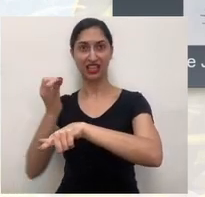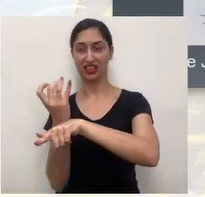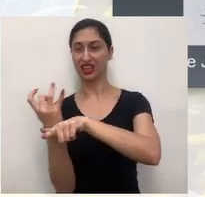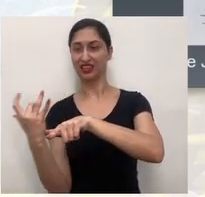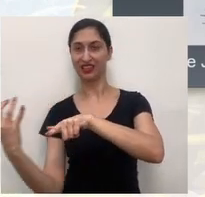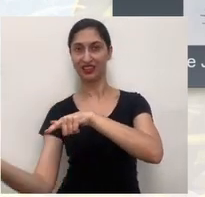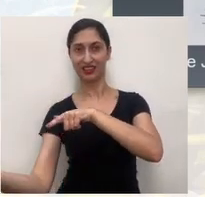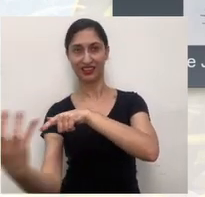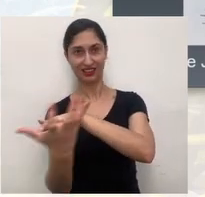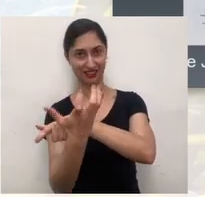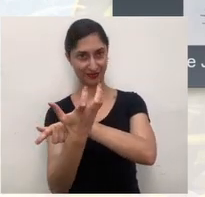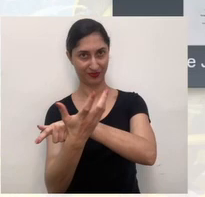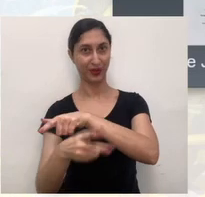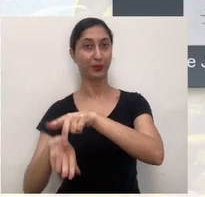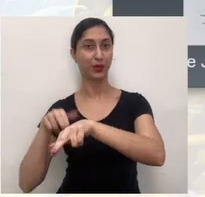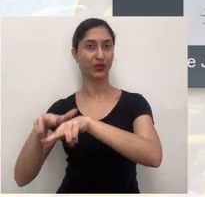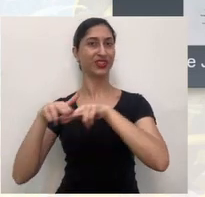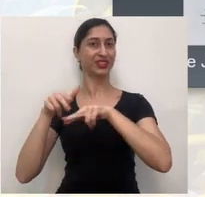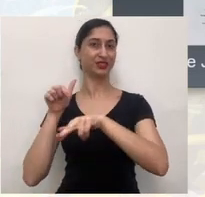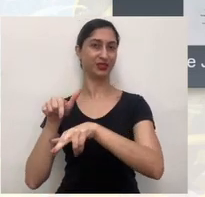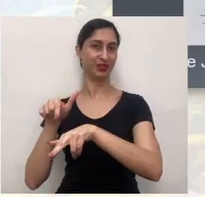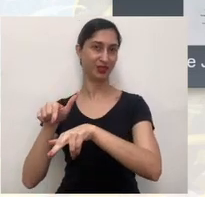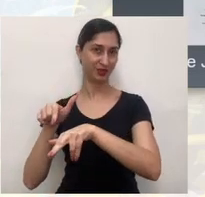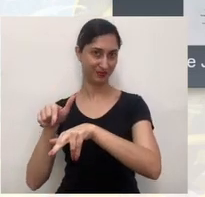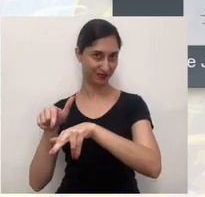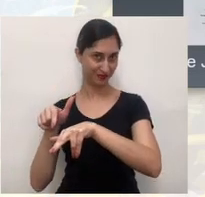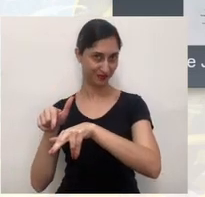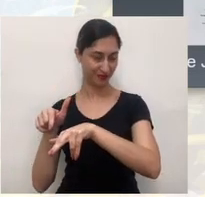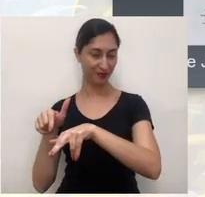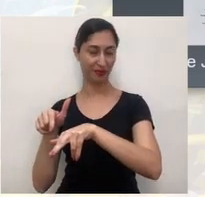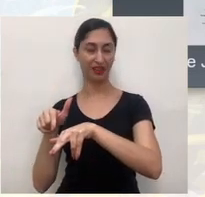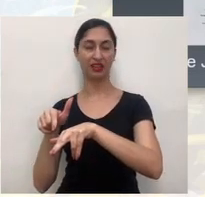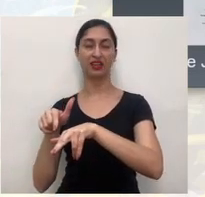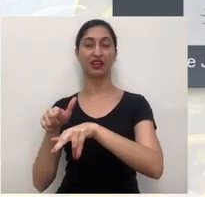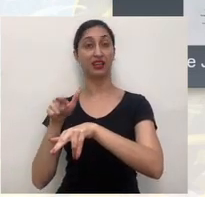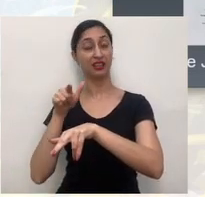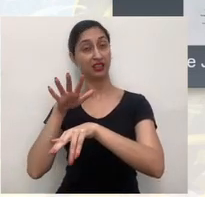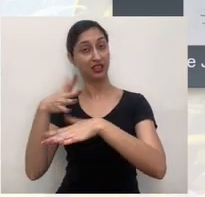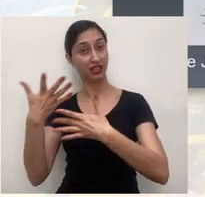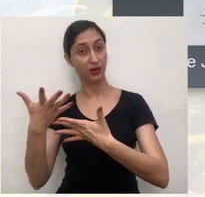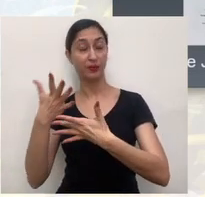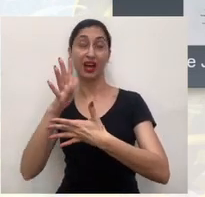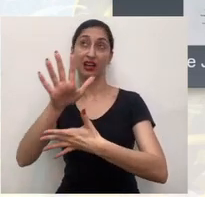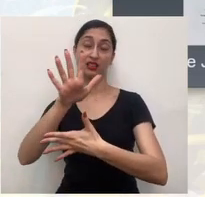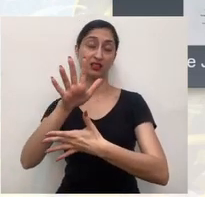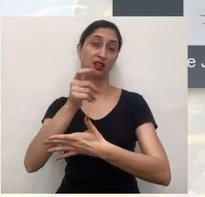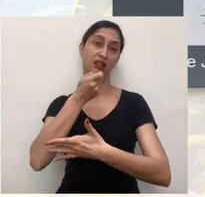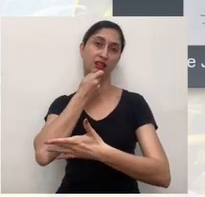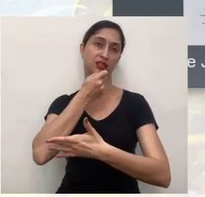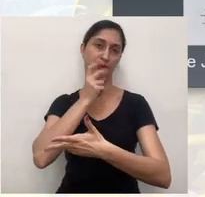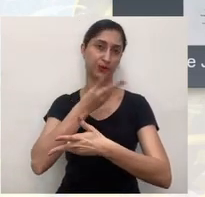forma, isso continua numa fragmentação bem intensa e que